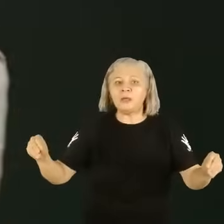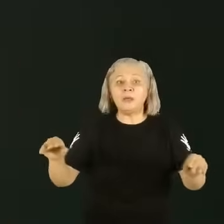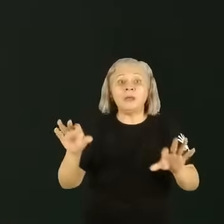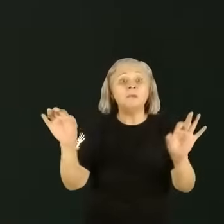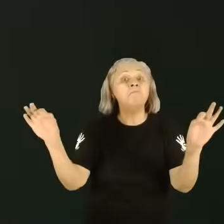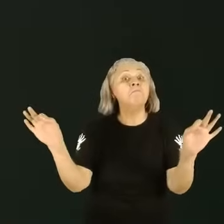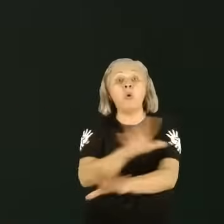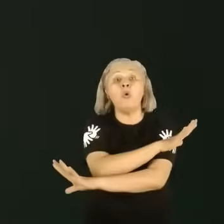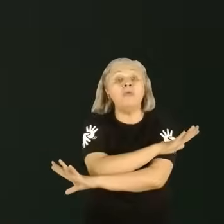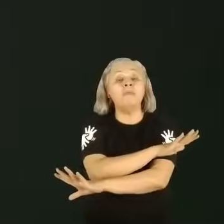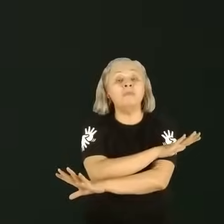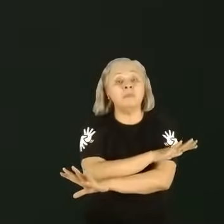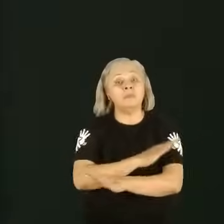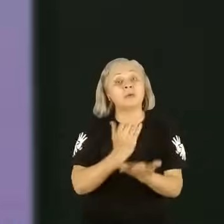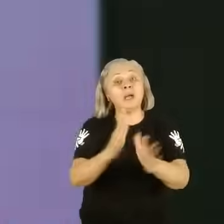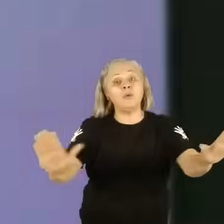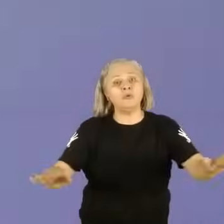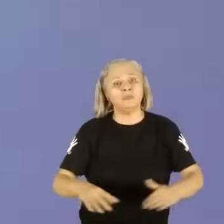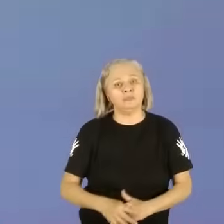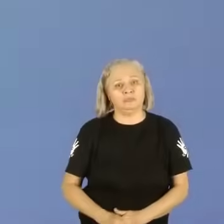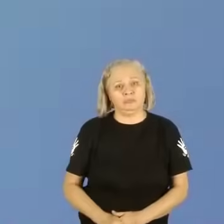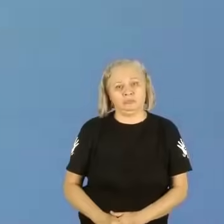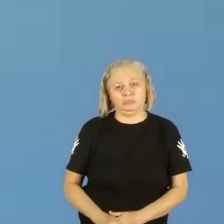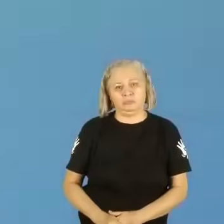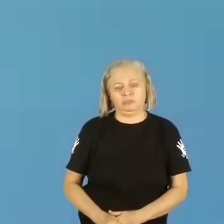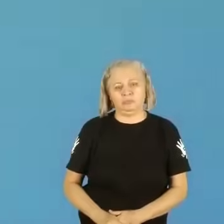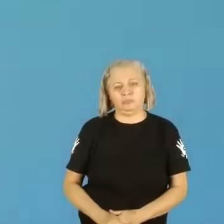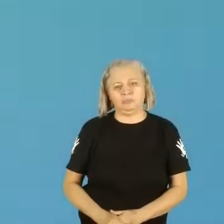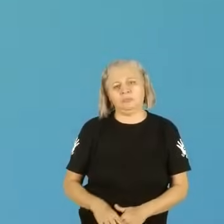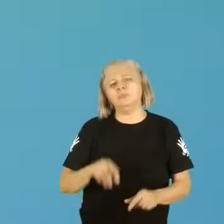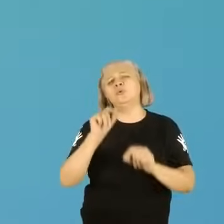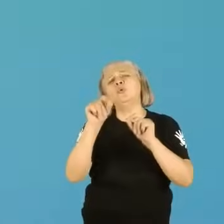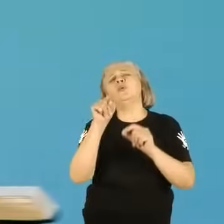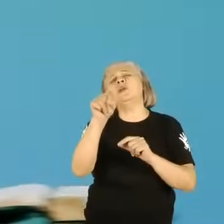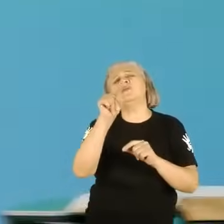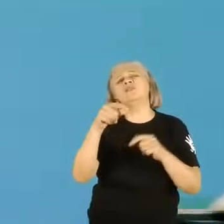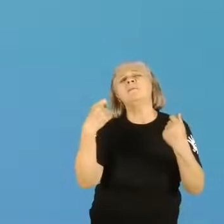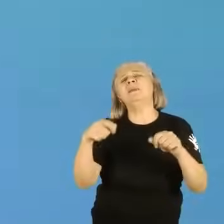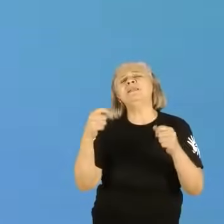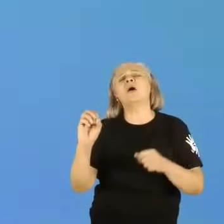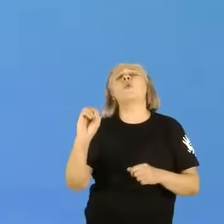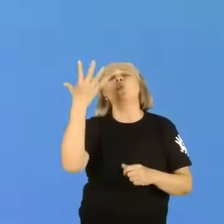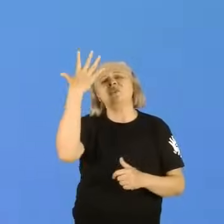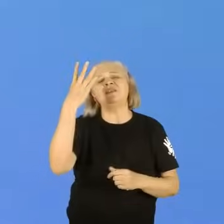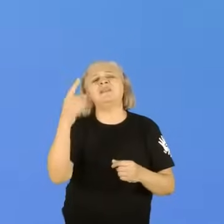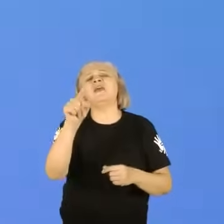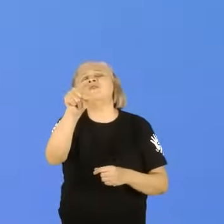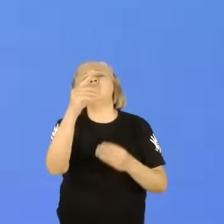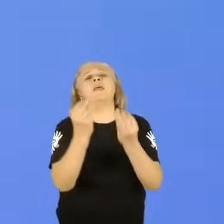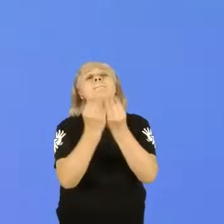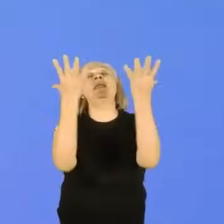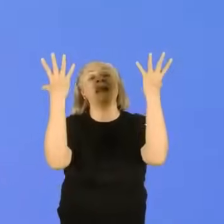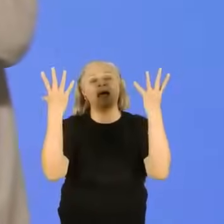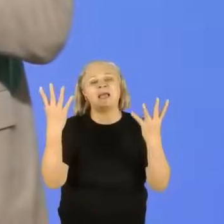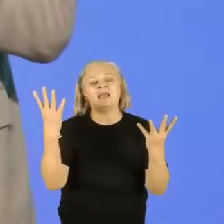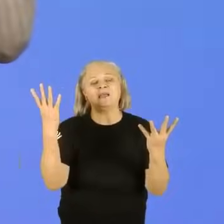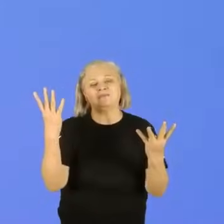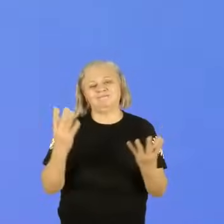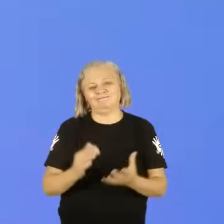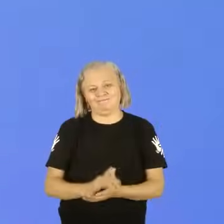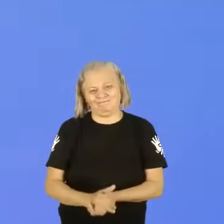Acabou. O que é que você está dizendo que precisa acontecer para o teu milagre se tornar uma